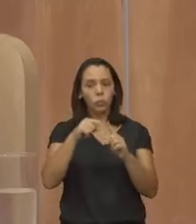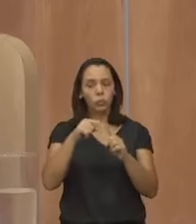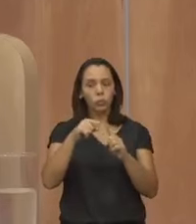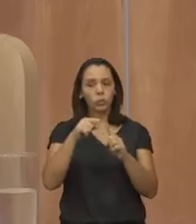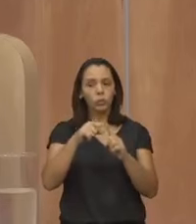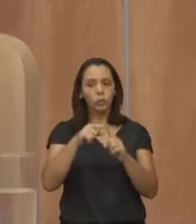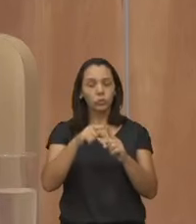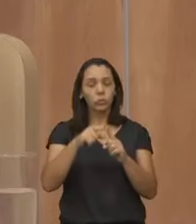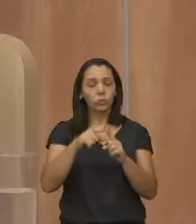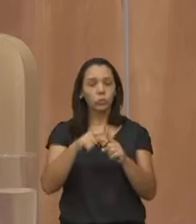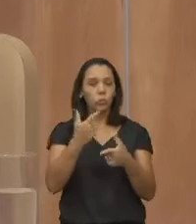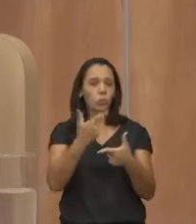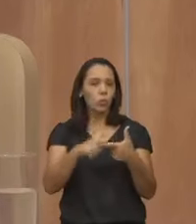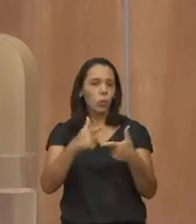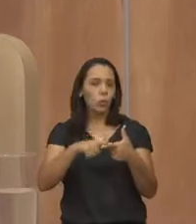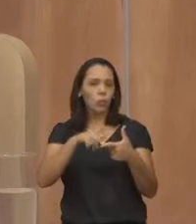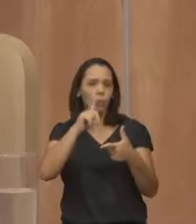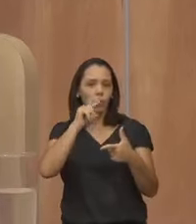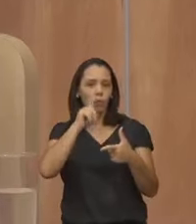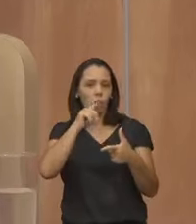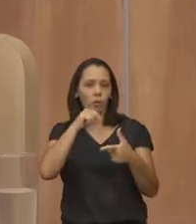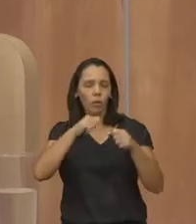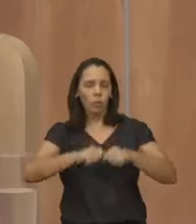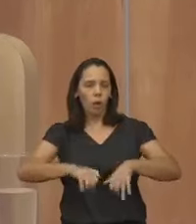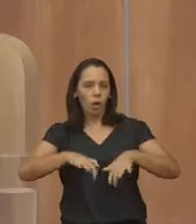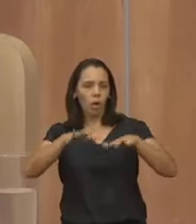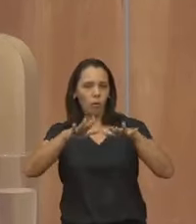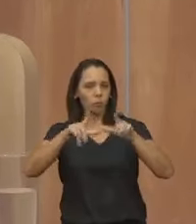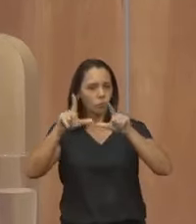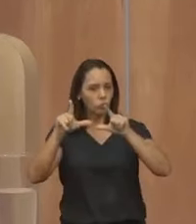Hoje nós estamos realizando uma grande obra